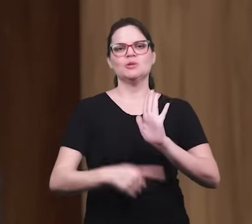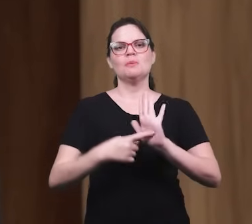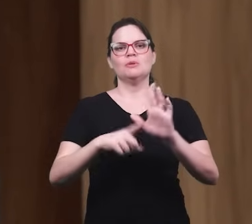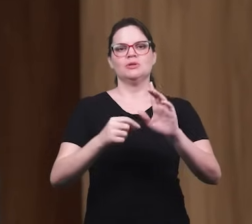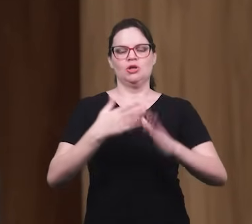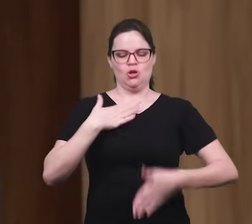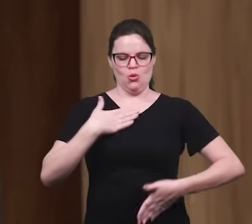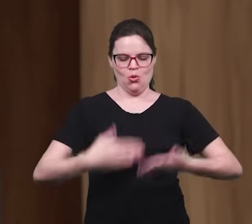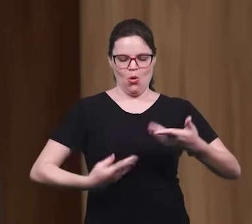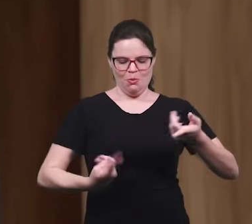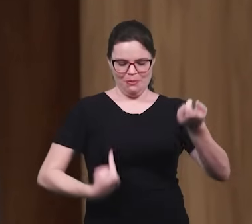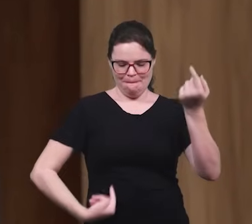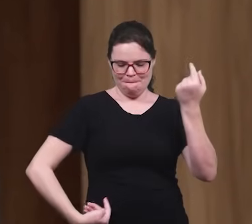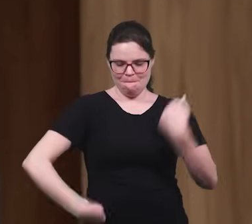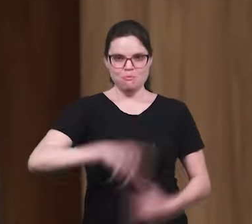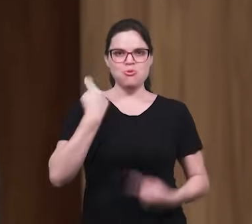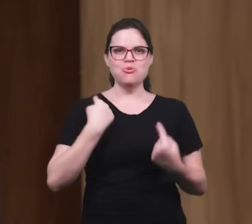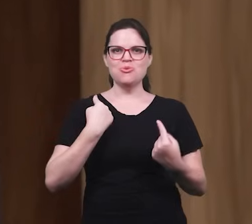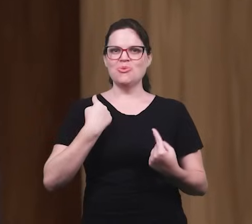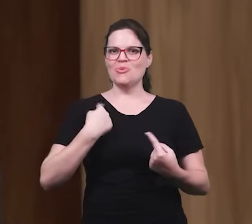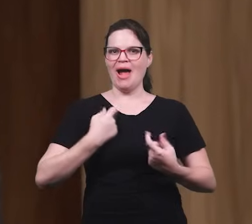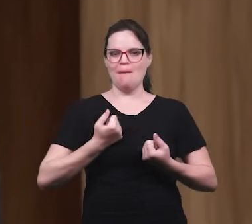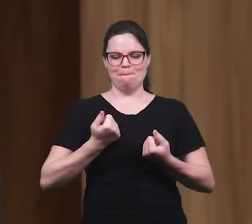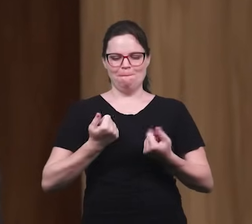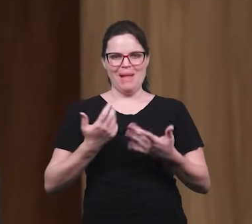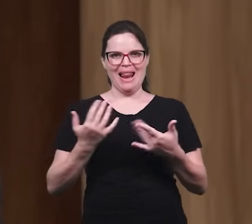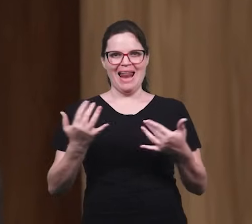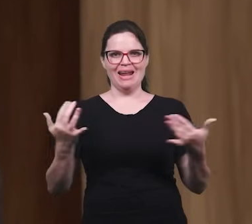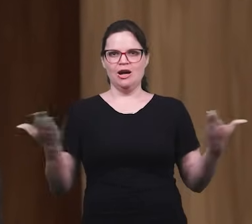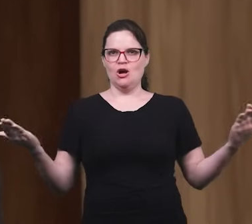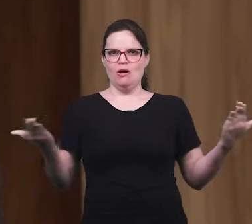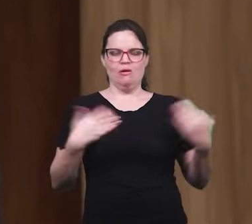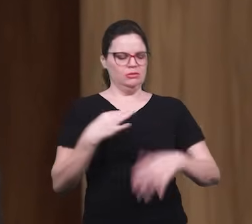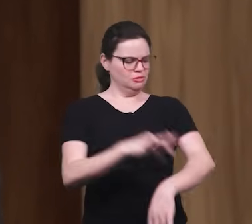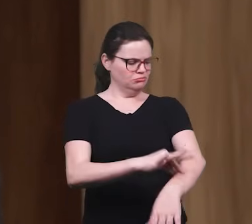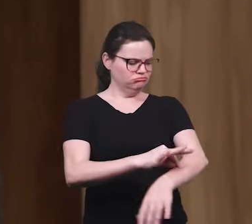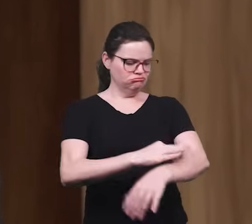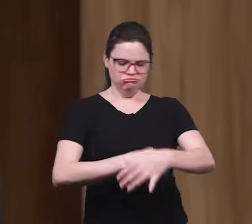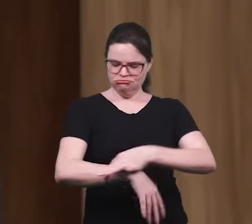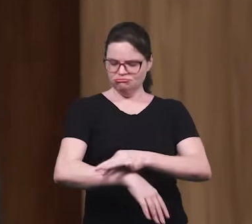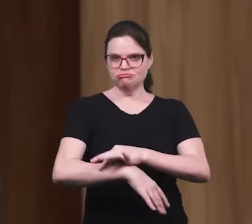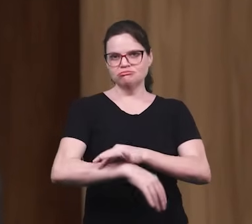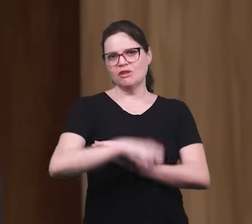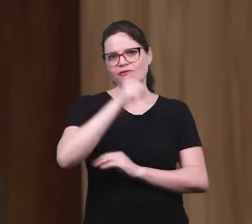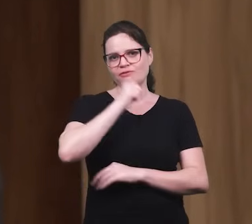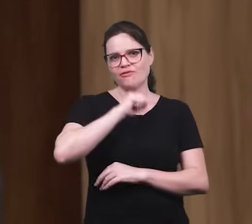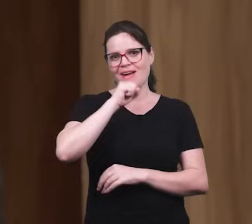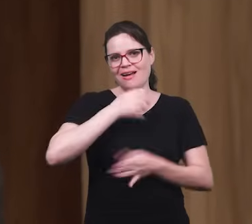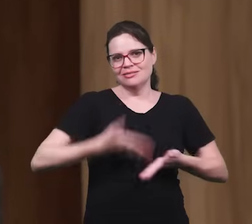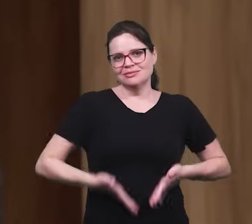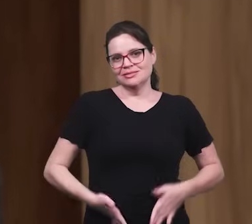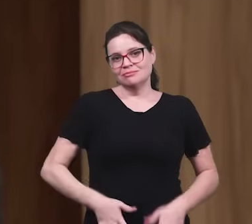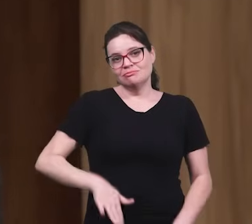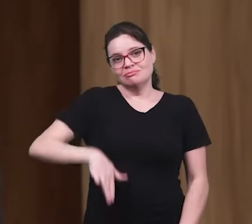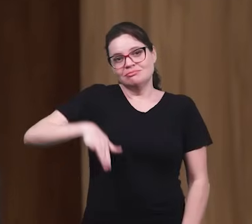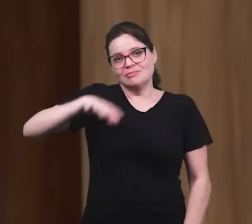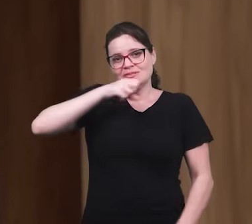os nossos corpos transformados. Hoje nós temos um corpo, sim, corpo que envelhece, corpo